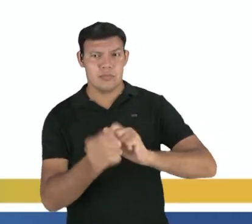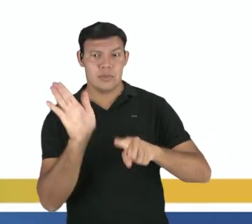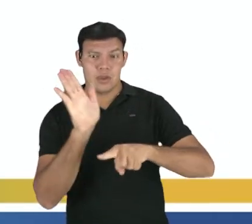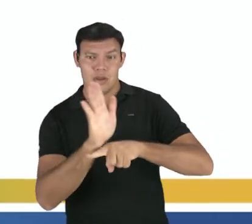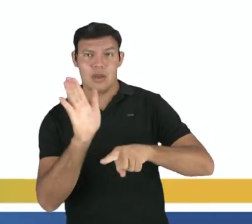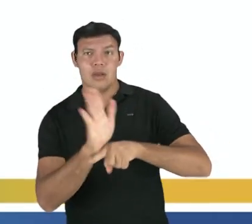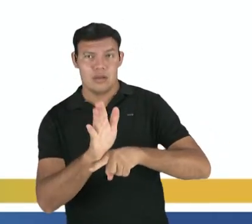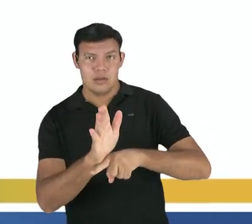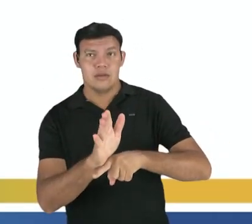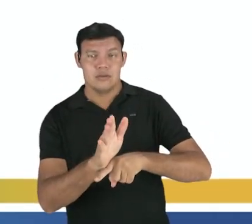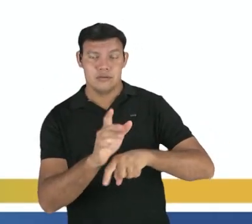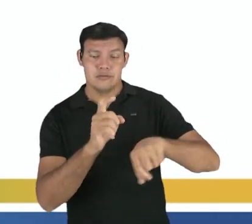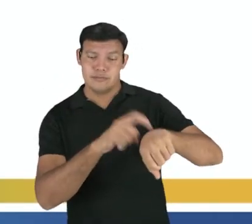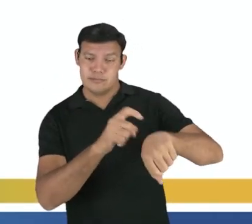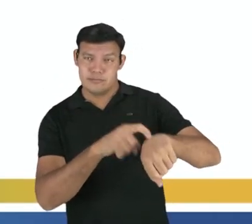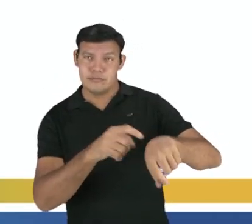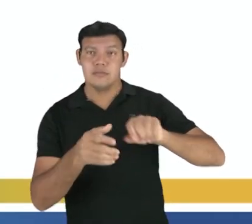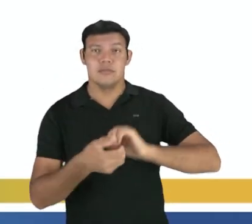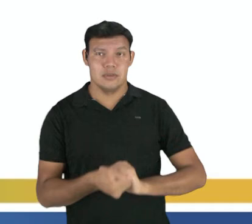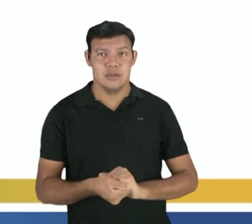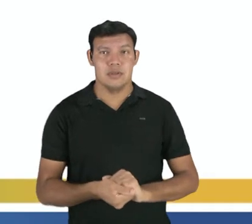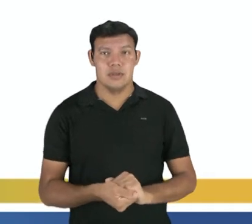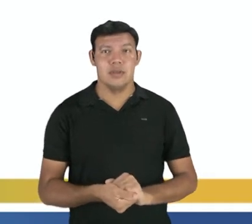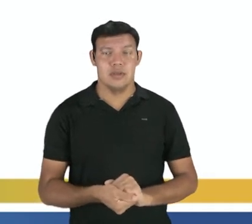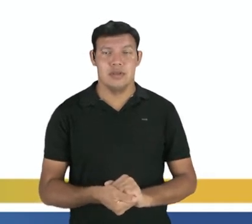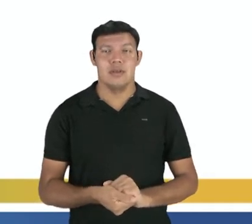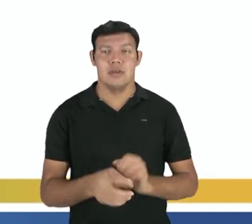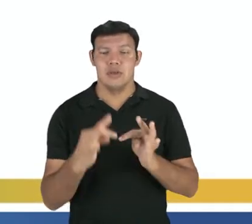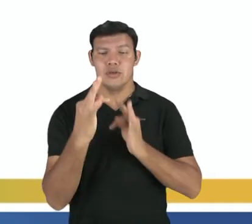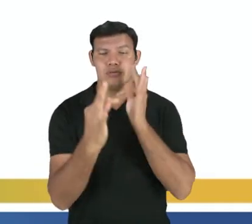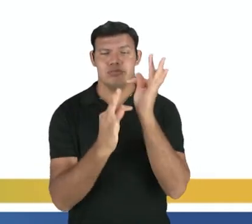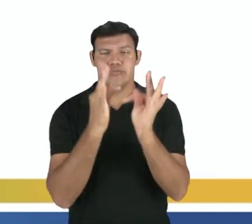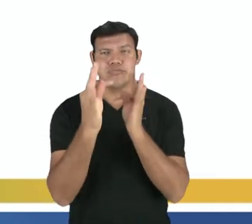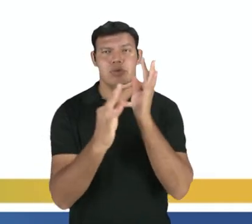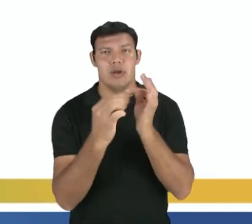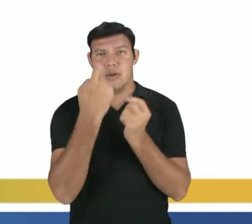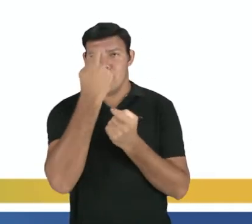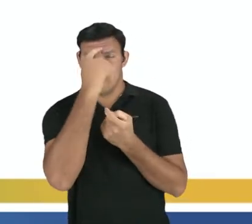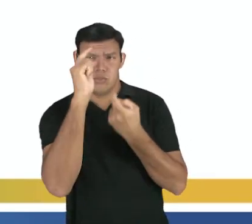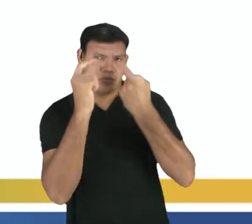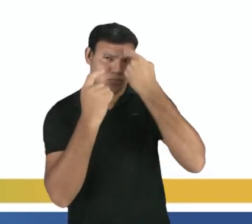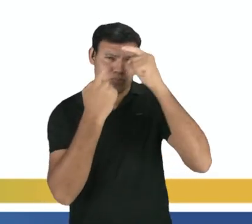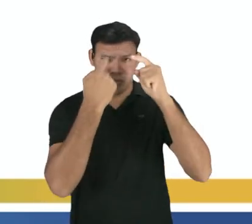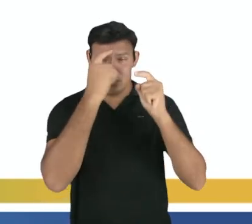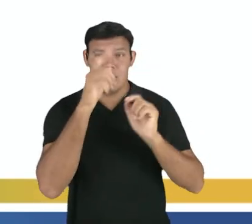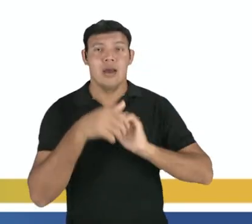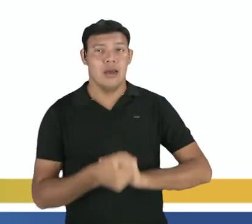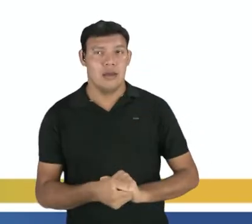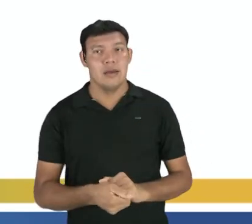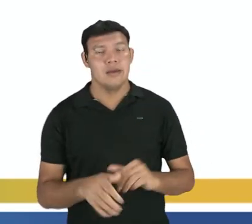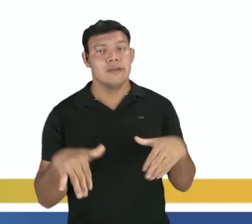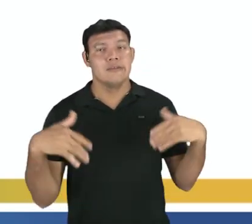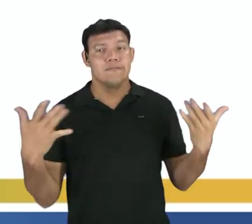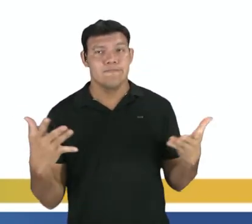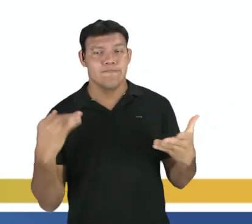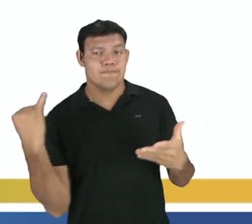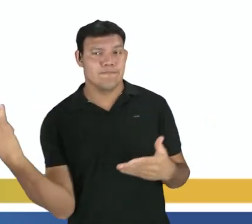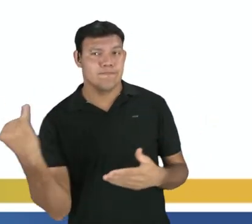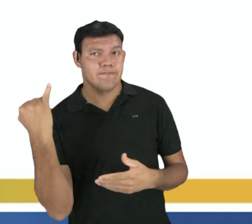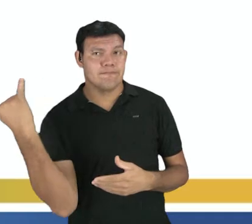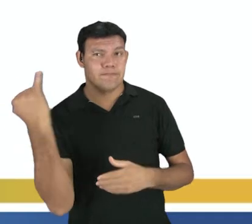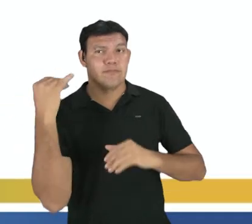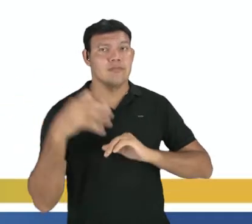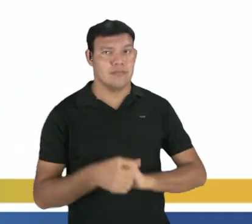àquela situação, né? Então, são tecnologias, são invenções. E como a gente viu, essas invenções, elas foram muito importantes,